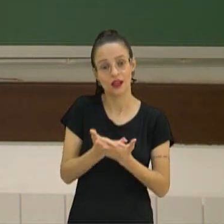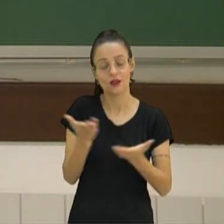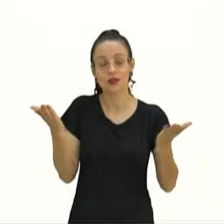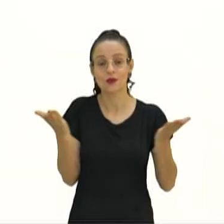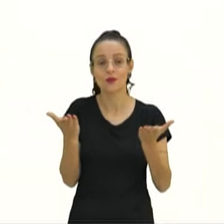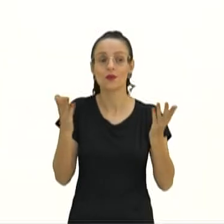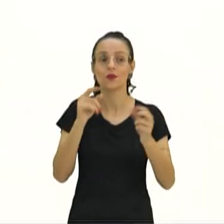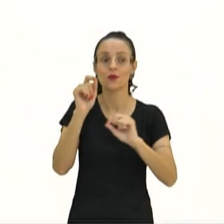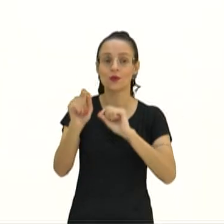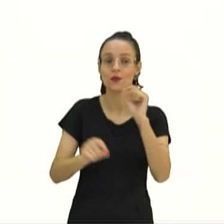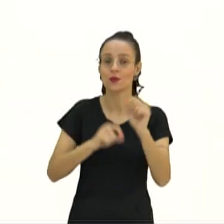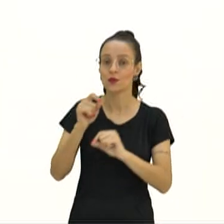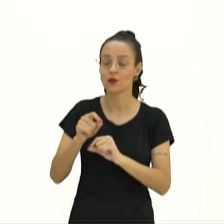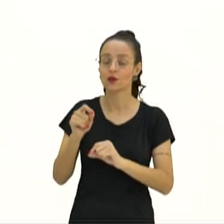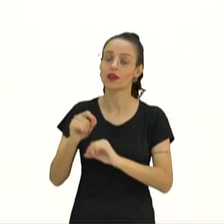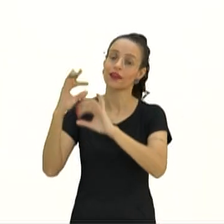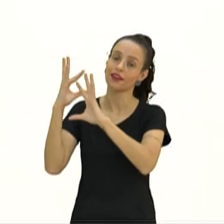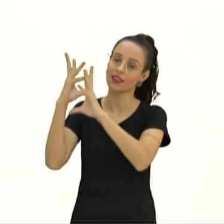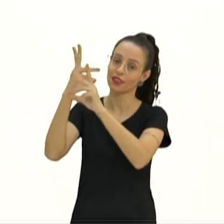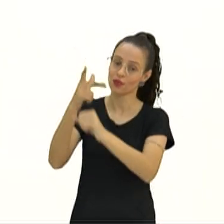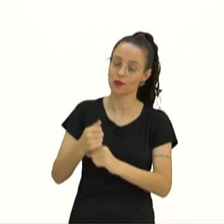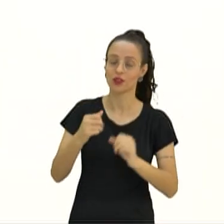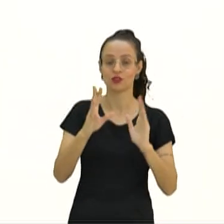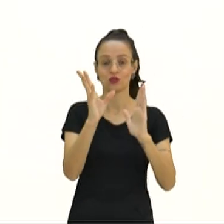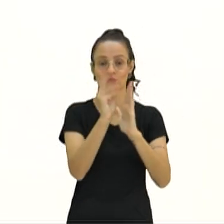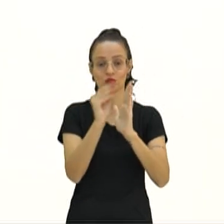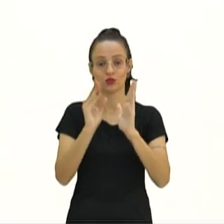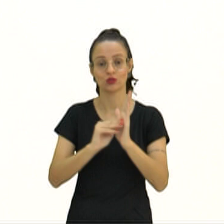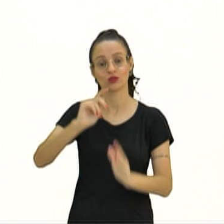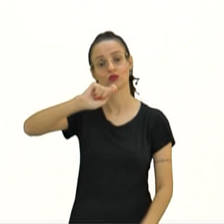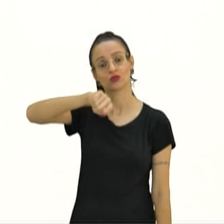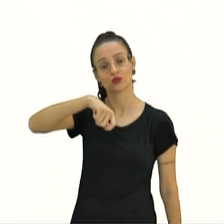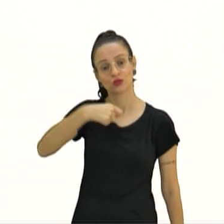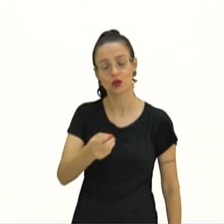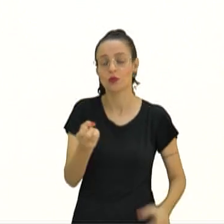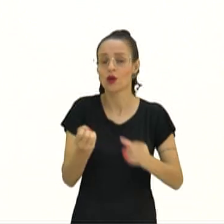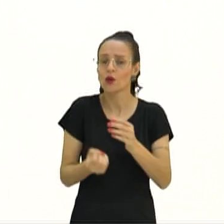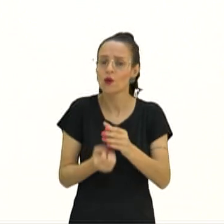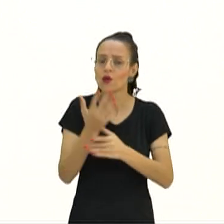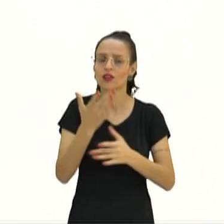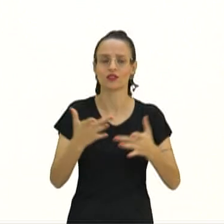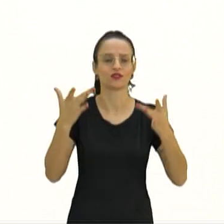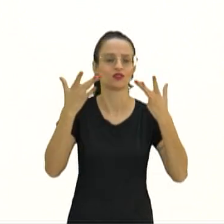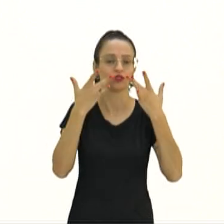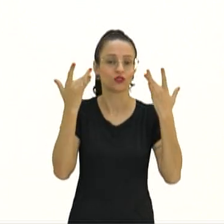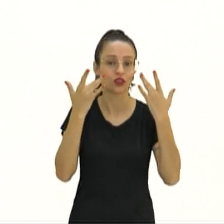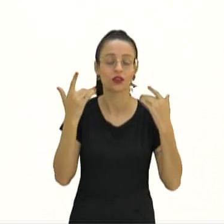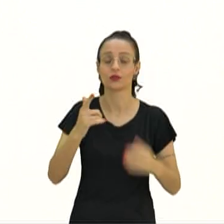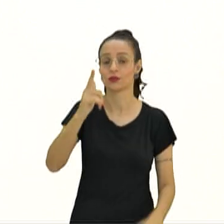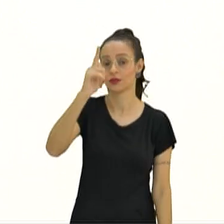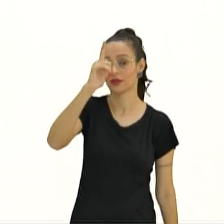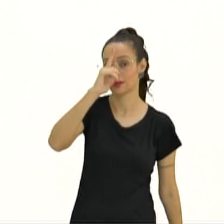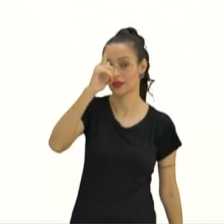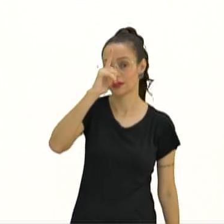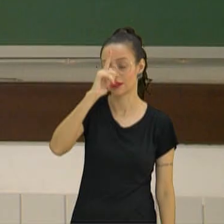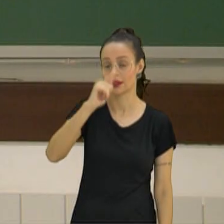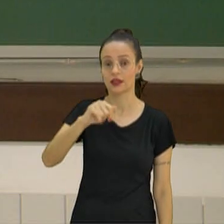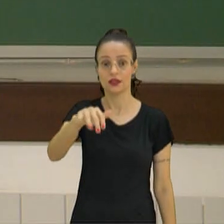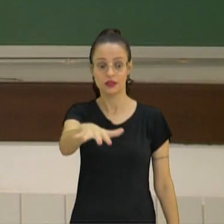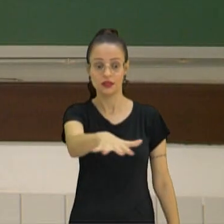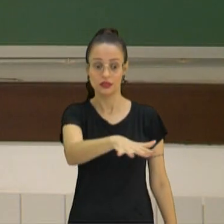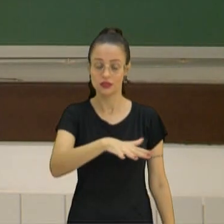nós tivemos uma retomada de conteúdos, né, sobre a origem do teatro. Vimos lá o teatro grego, o